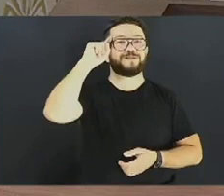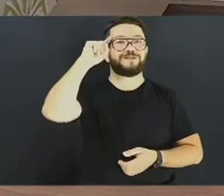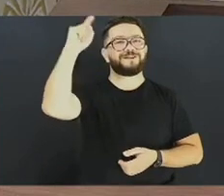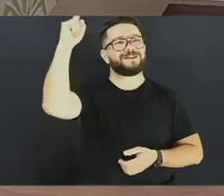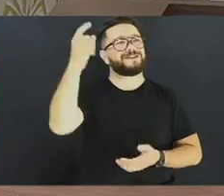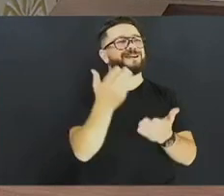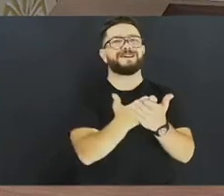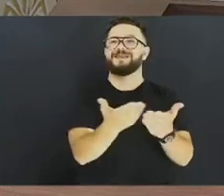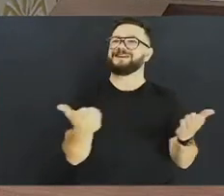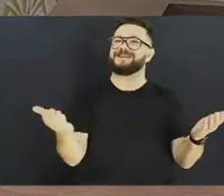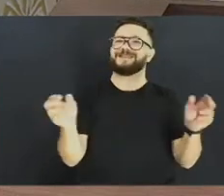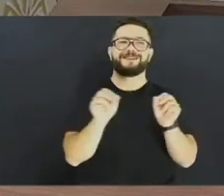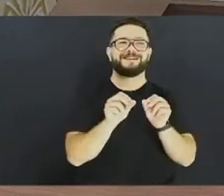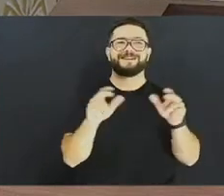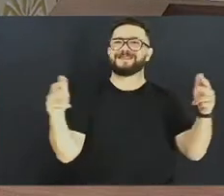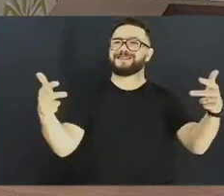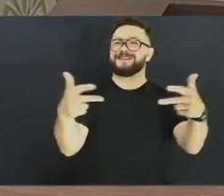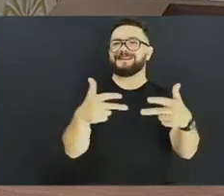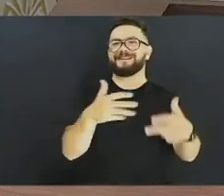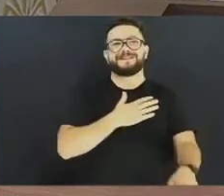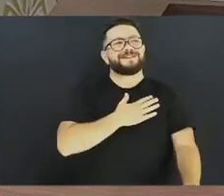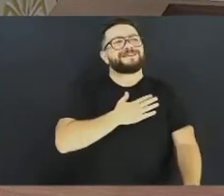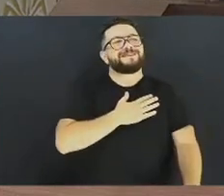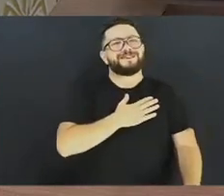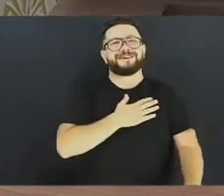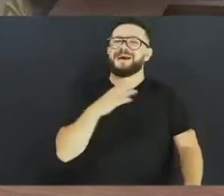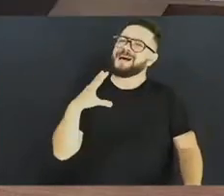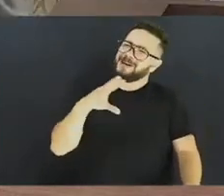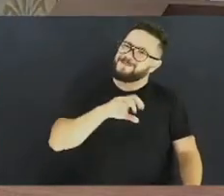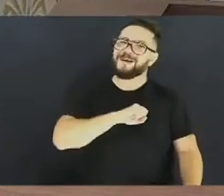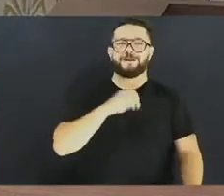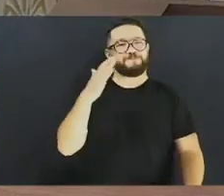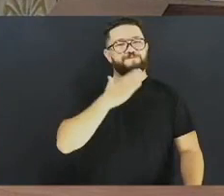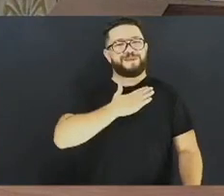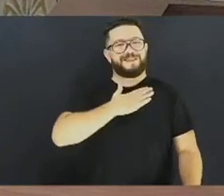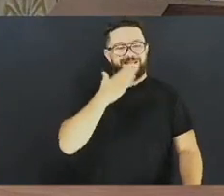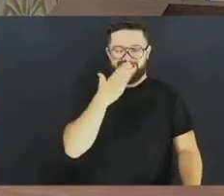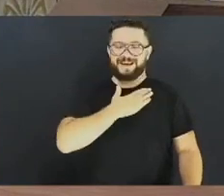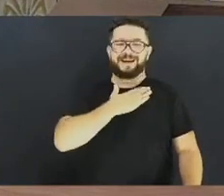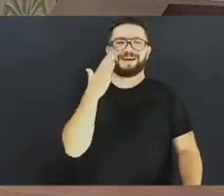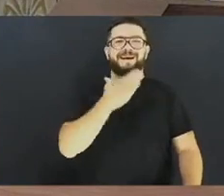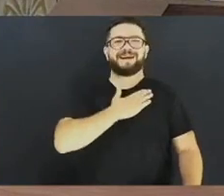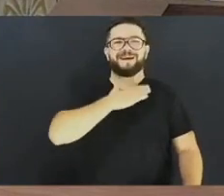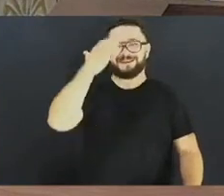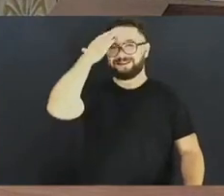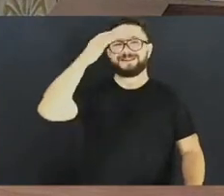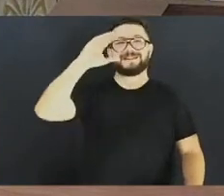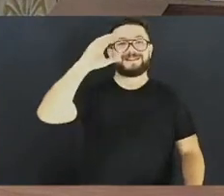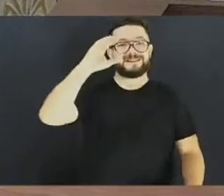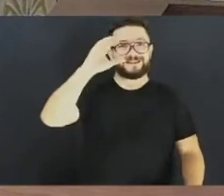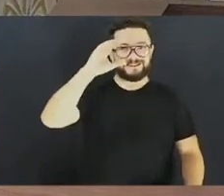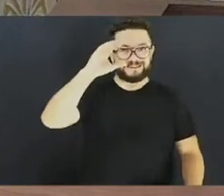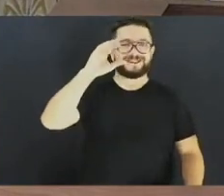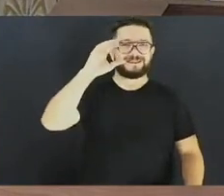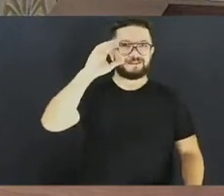Curitiba. Faço questão de dizer minha, porque foram, salvo o Tito